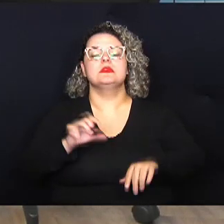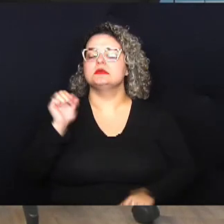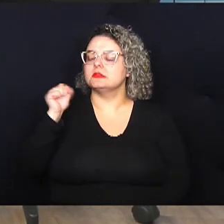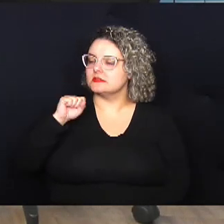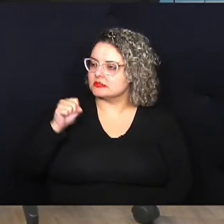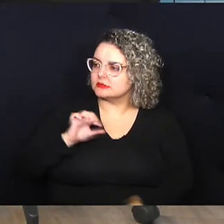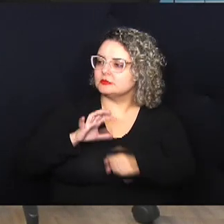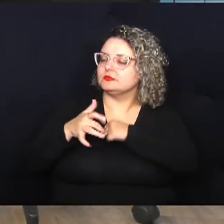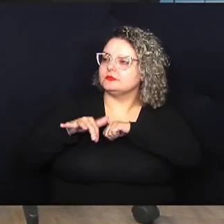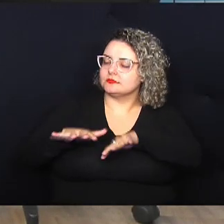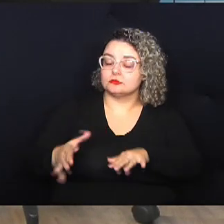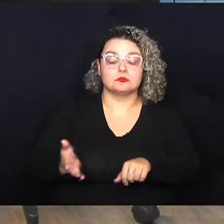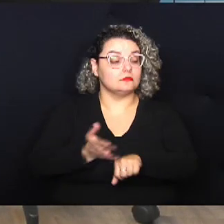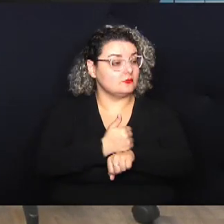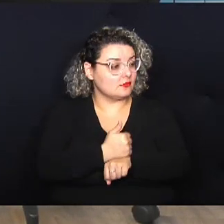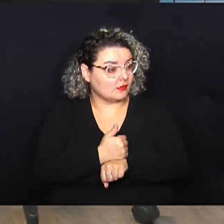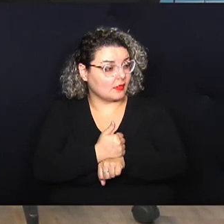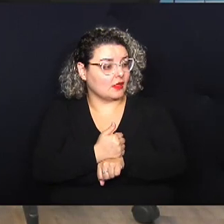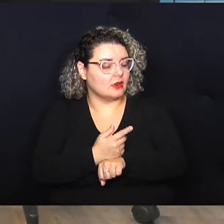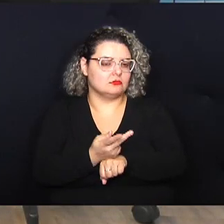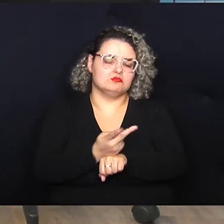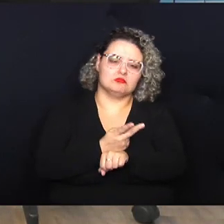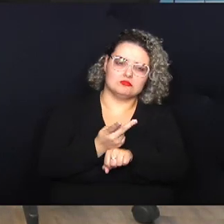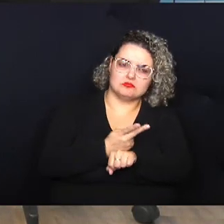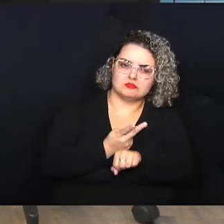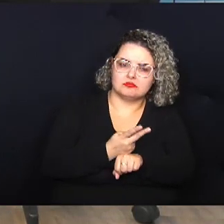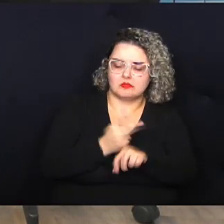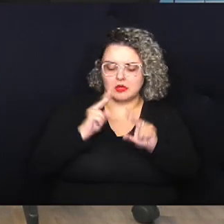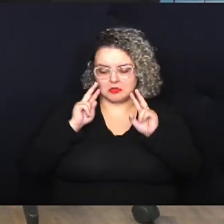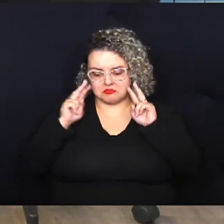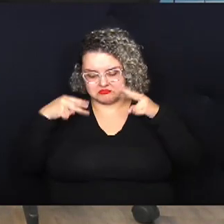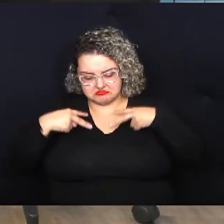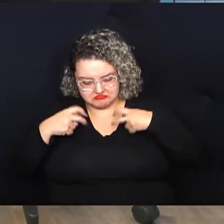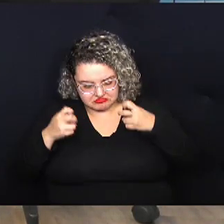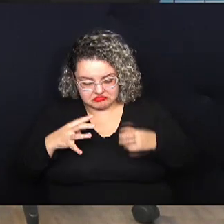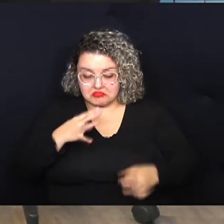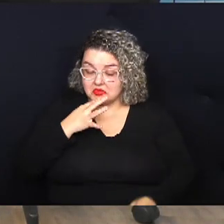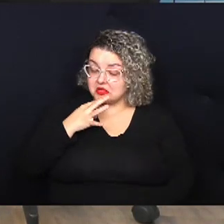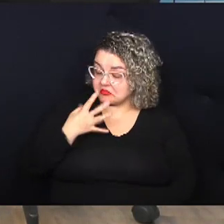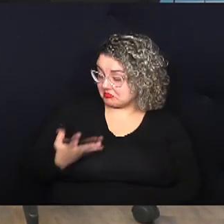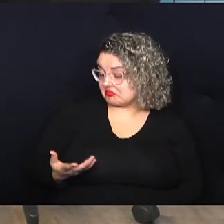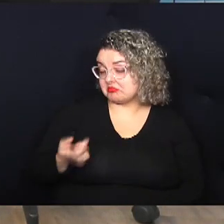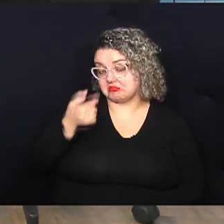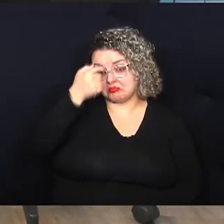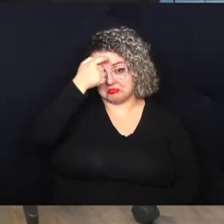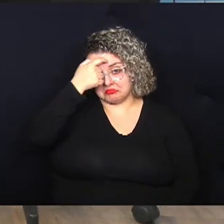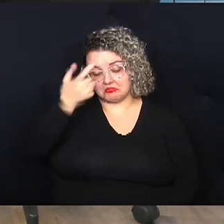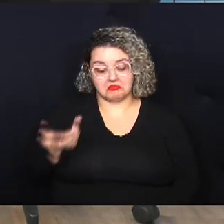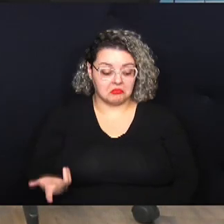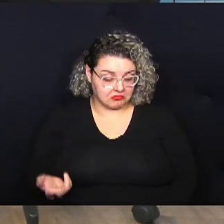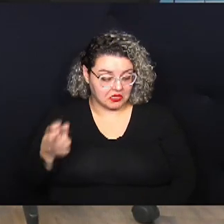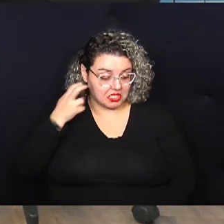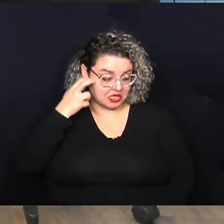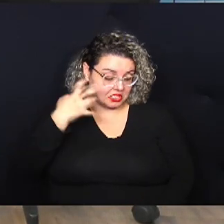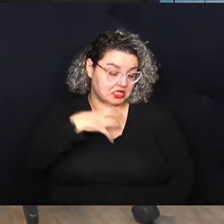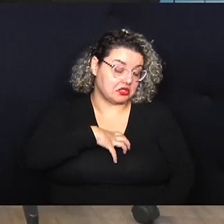Porque antes as pessoas até buscavam aí o autoconhecimento, a inteligência emocional, até